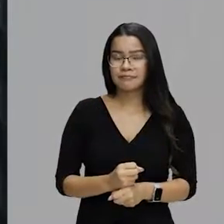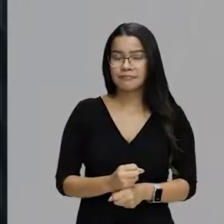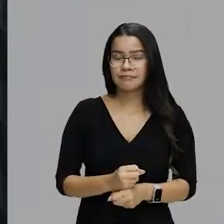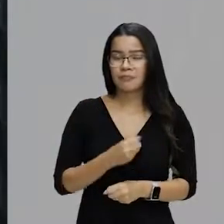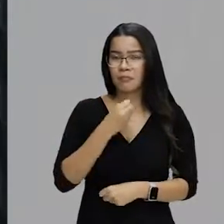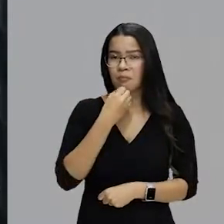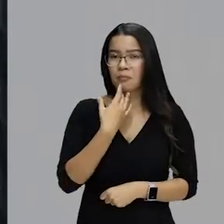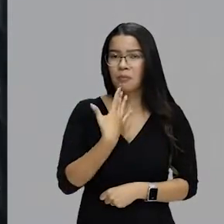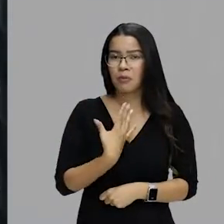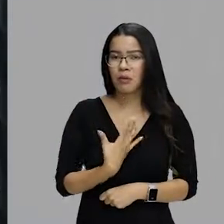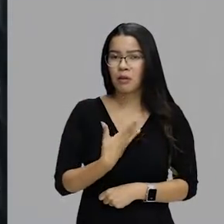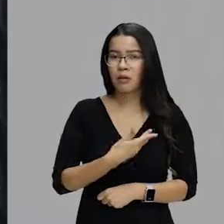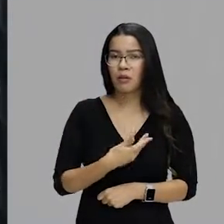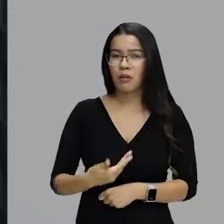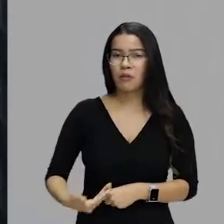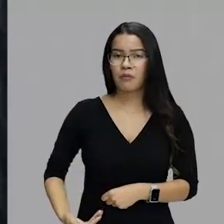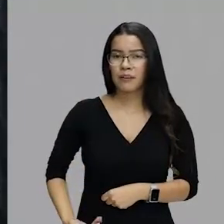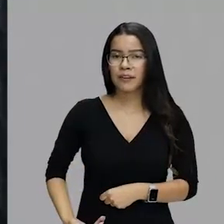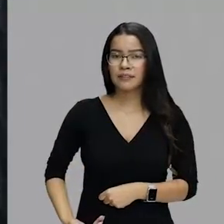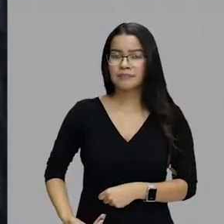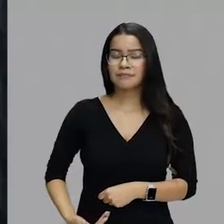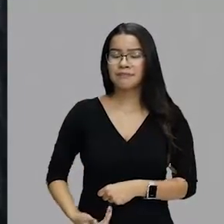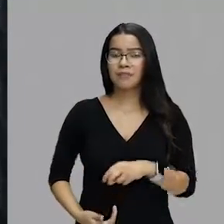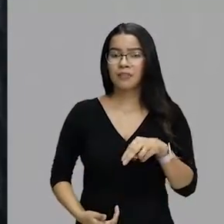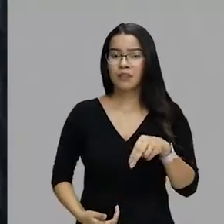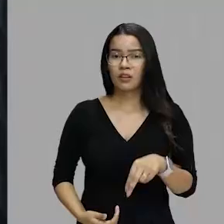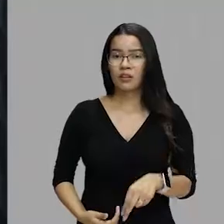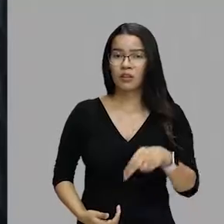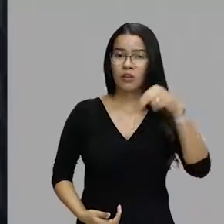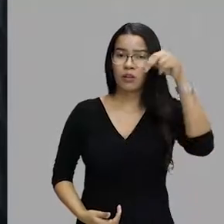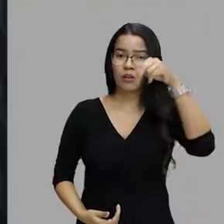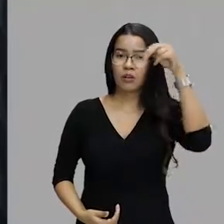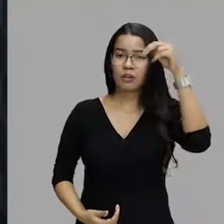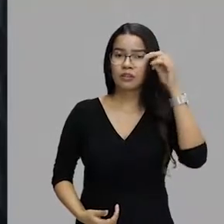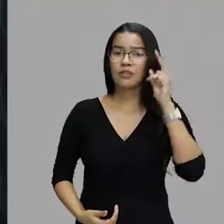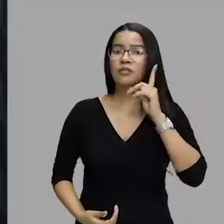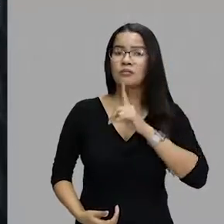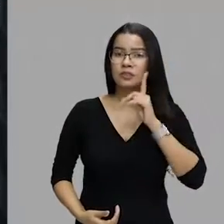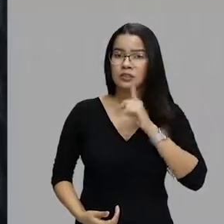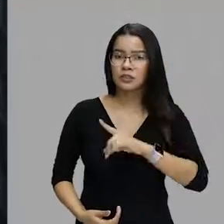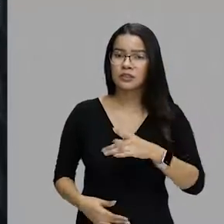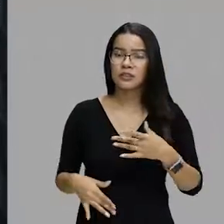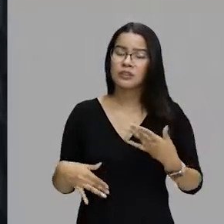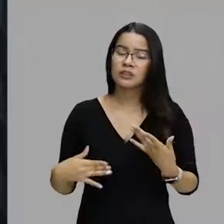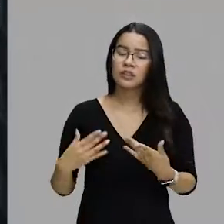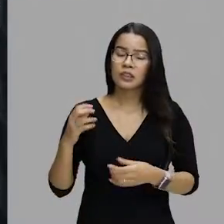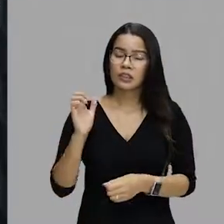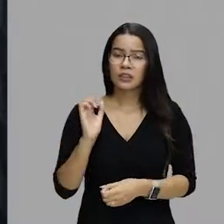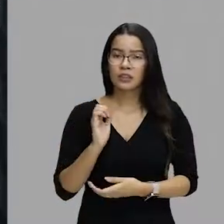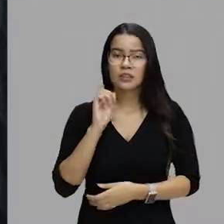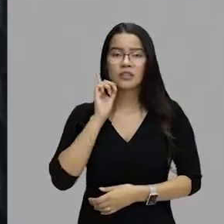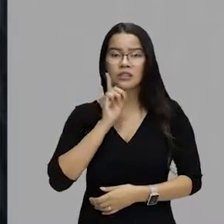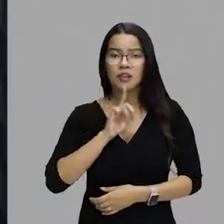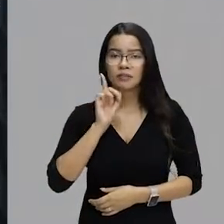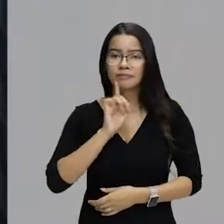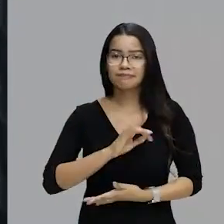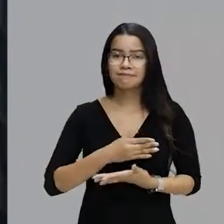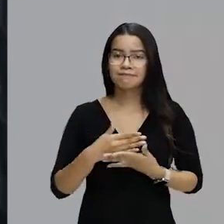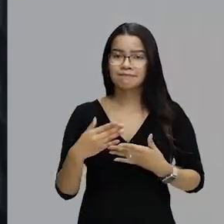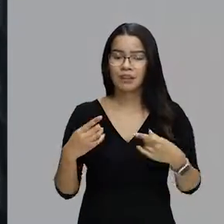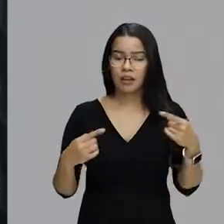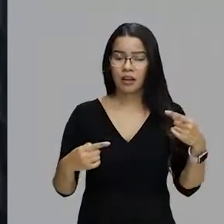governo norte-americano, dentro da ilha de Cuba. A partir da emenda Platt, os Estados Unidos passam a